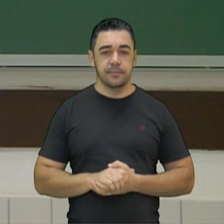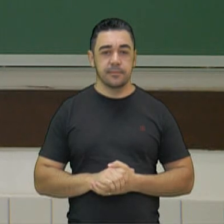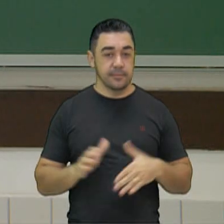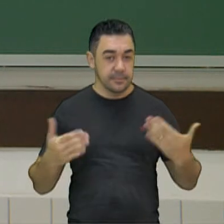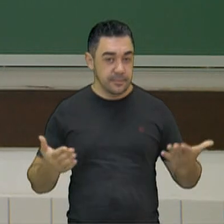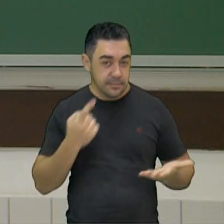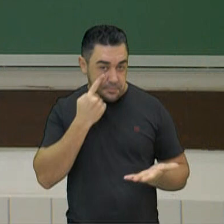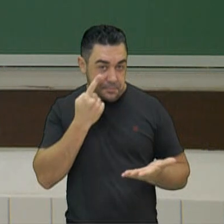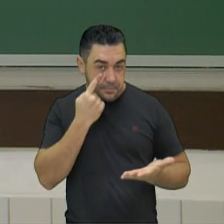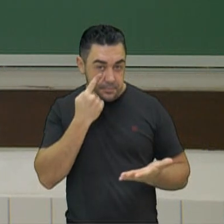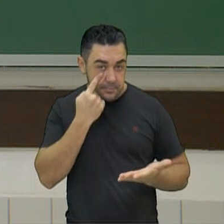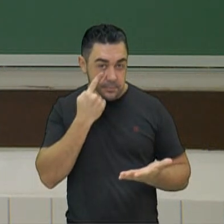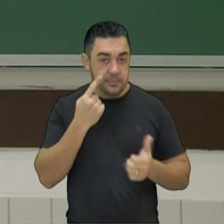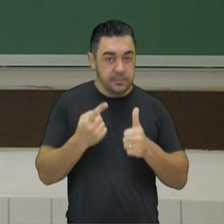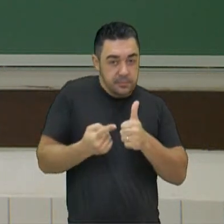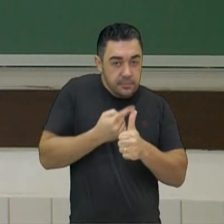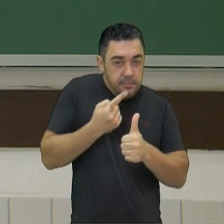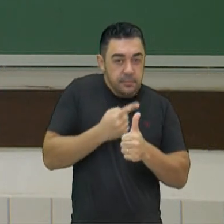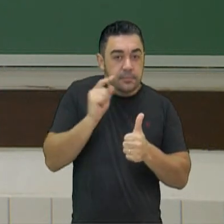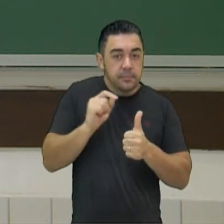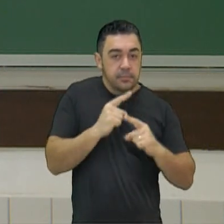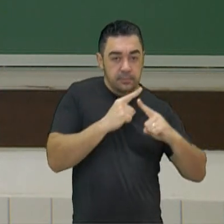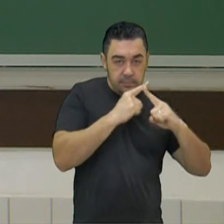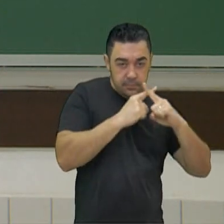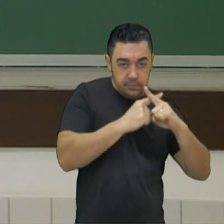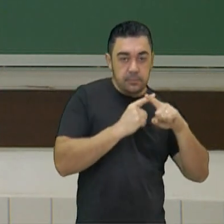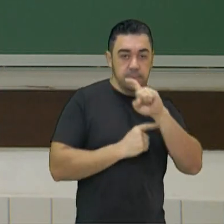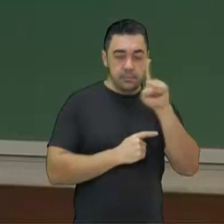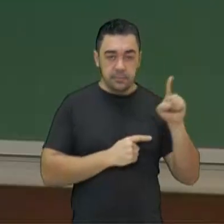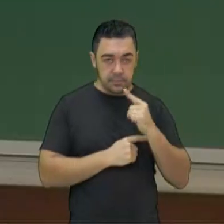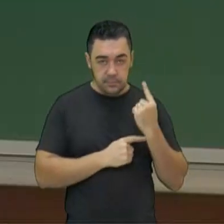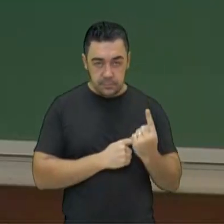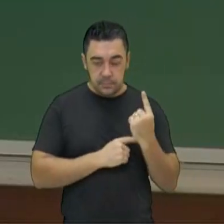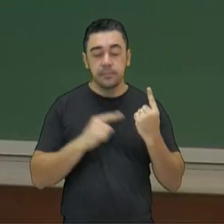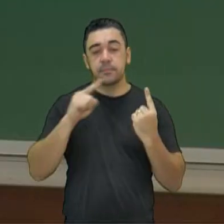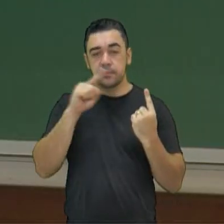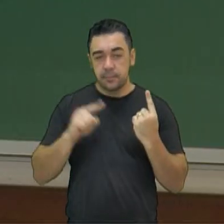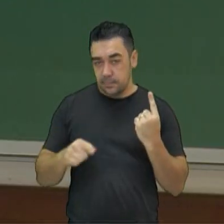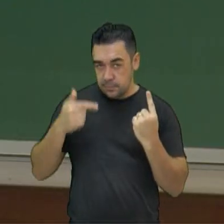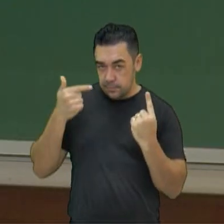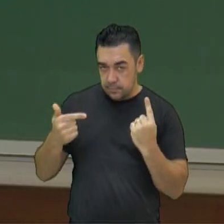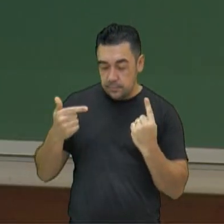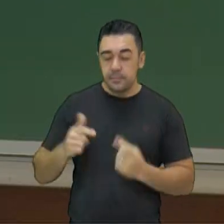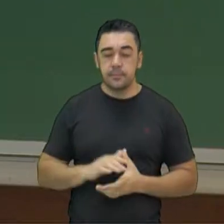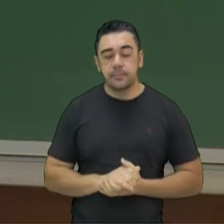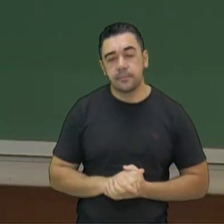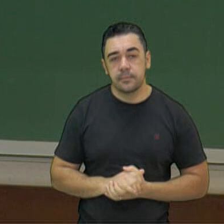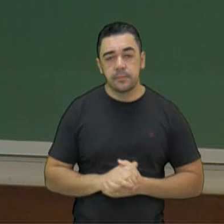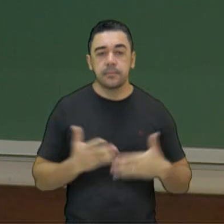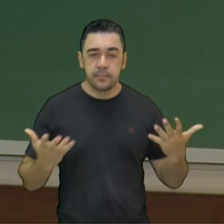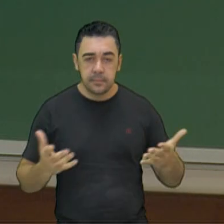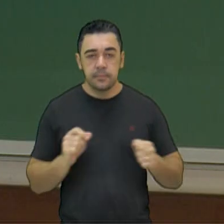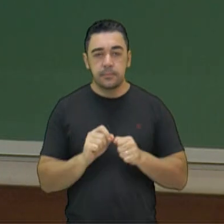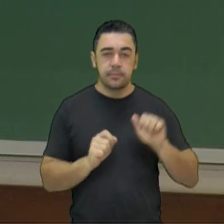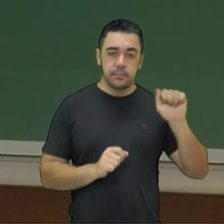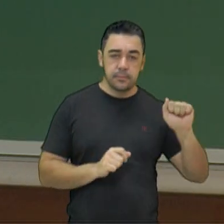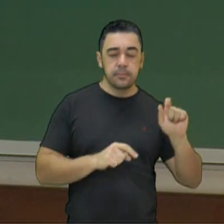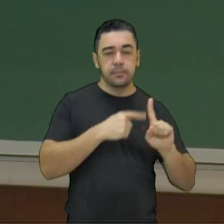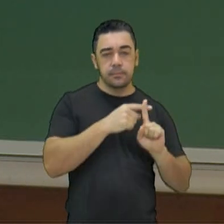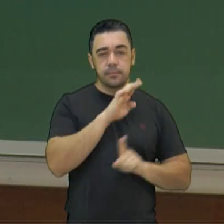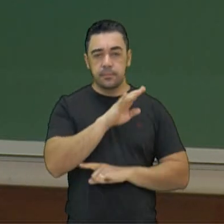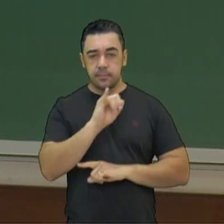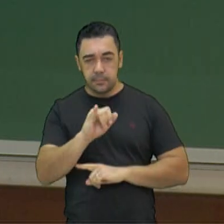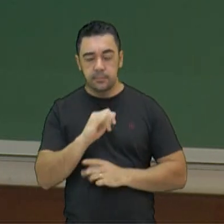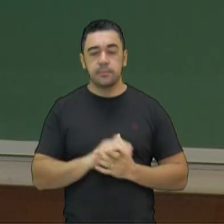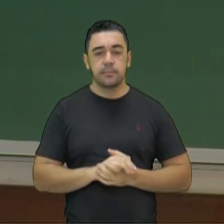Então vamos lá? Primeiro passo, multiplicar Z1 por Z2. Então, o A mais BI